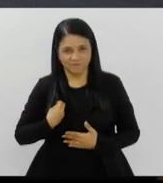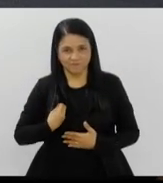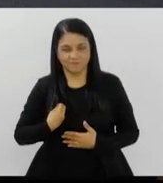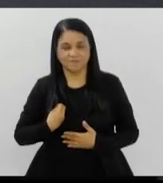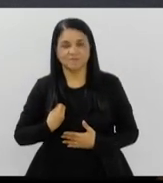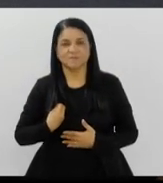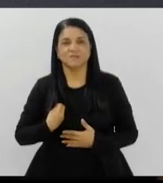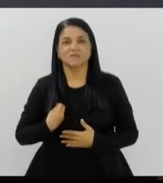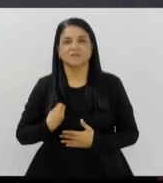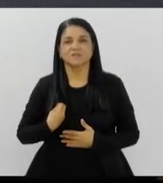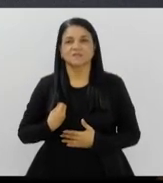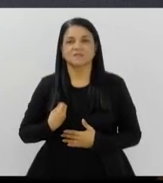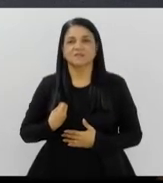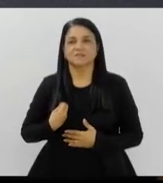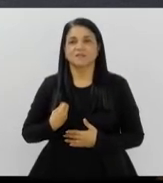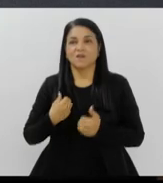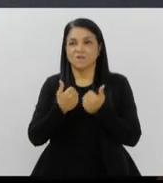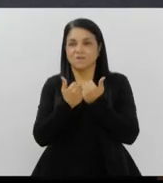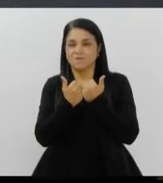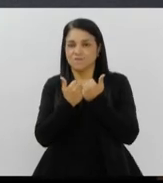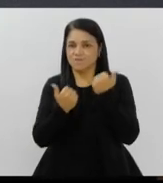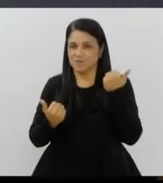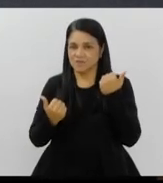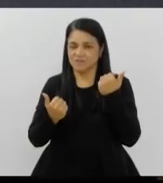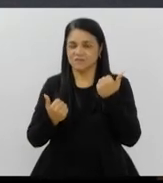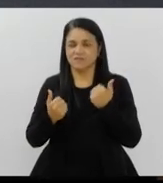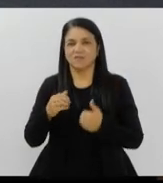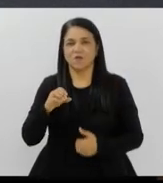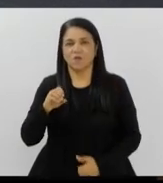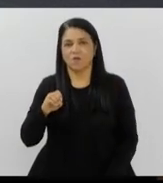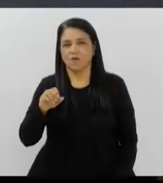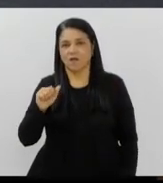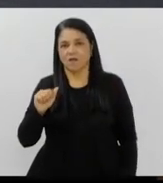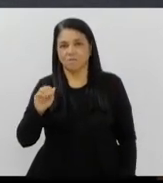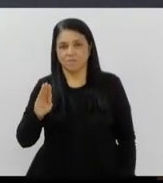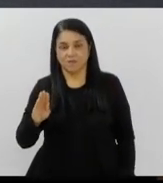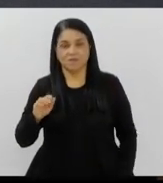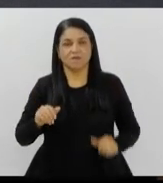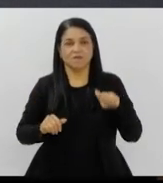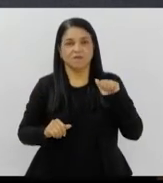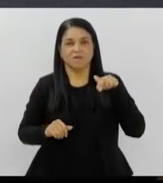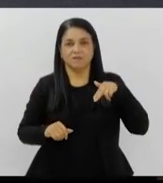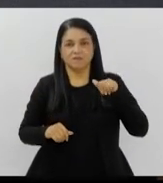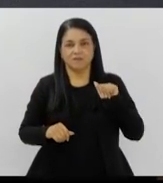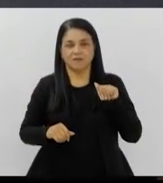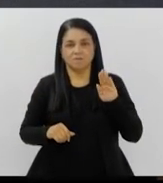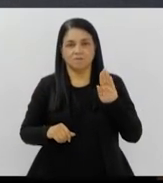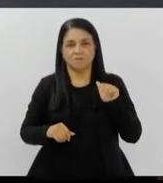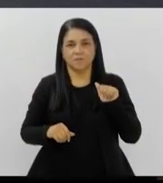excelentíssima senhora vice-presidente da Ordem, Ana Basílio,